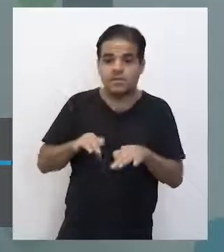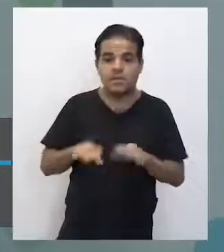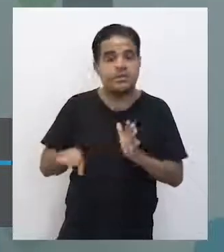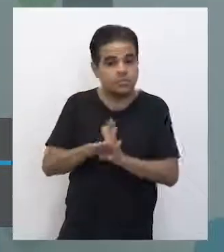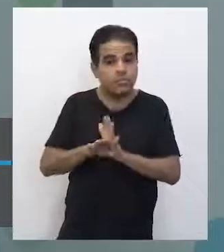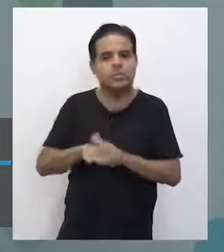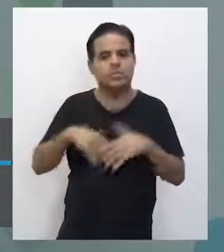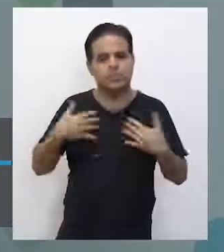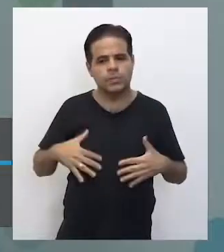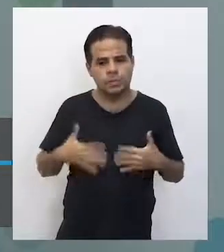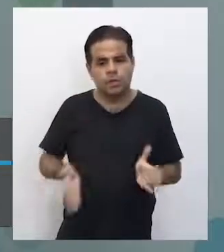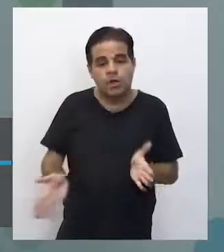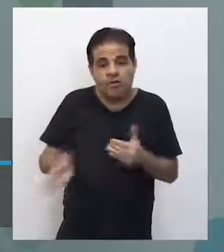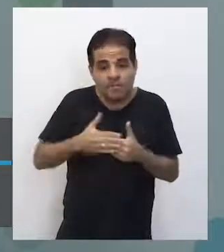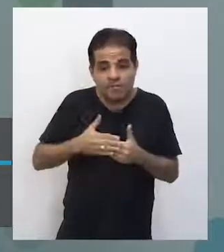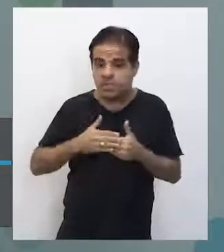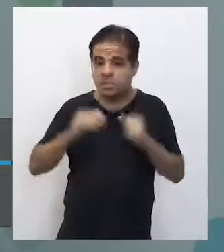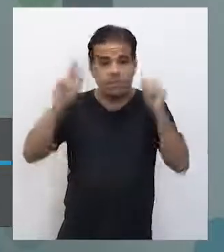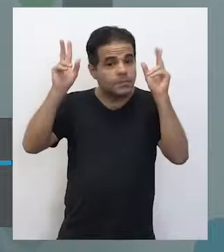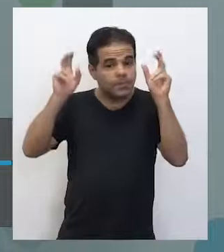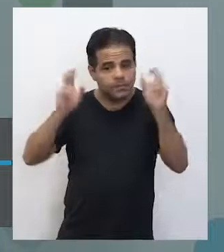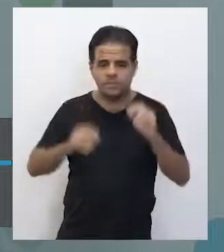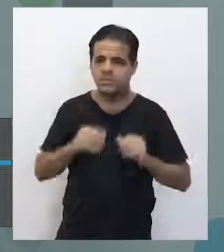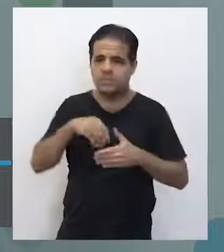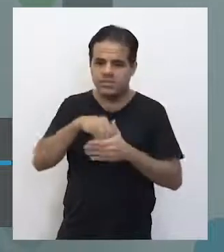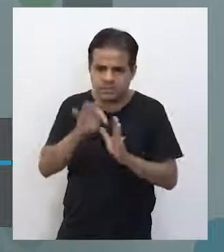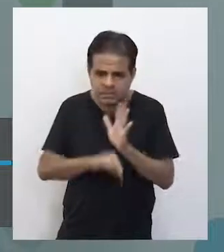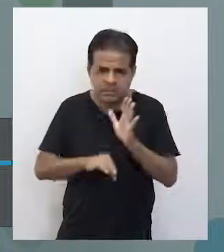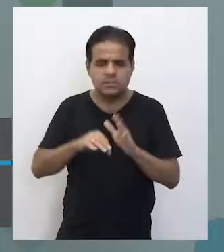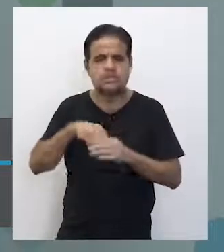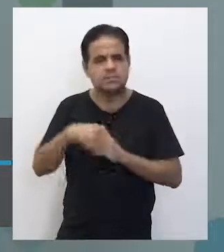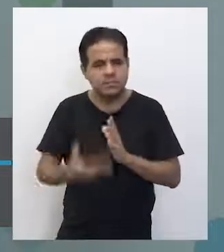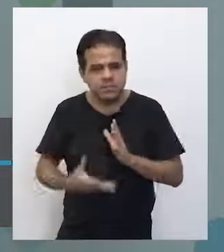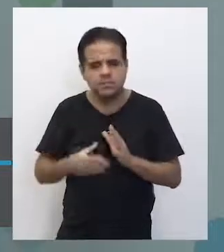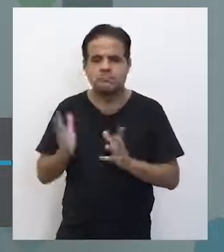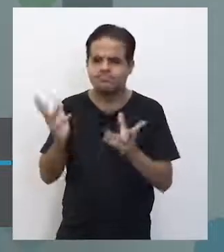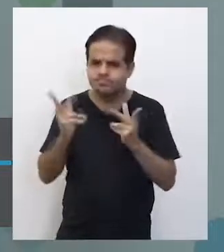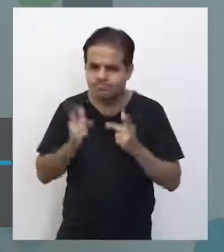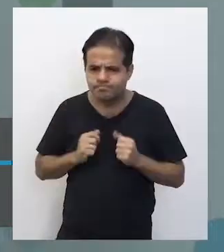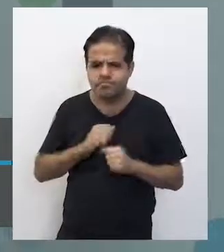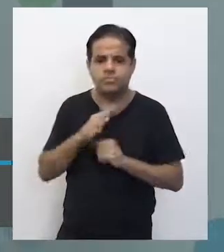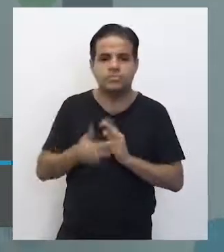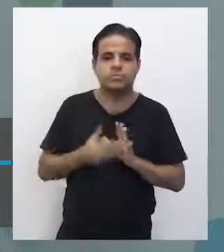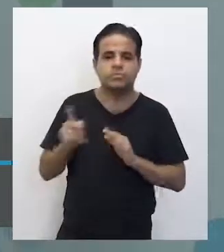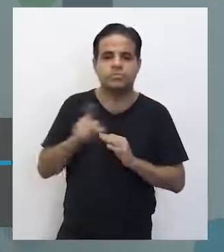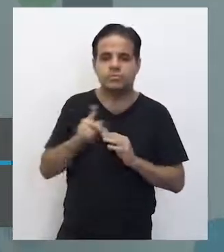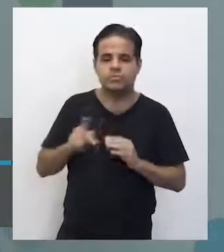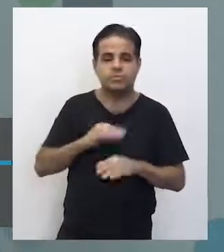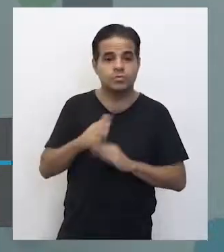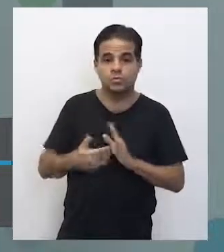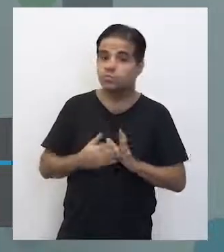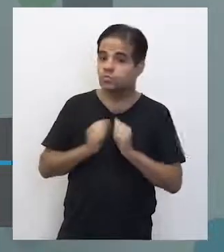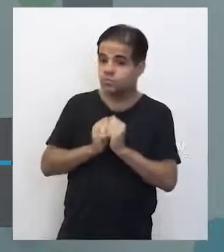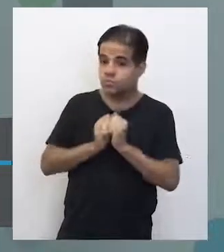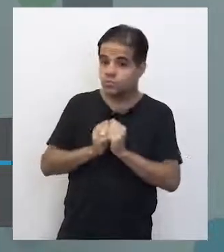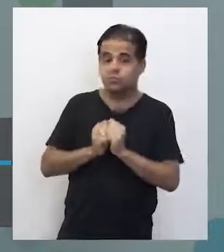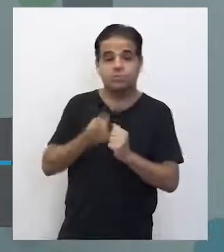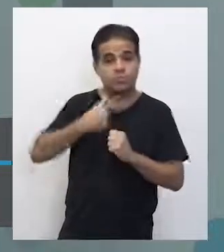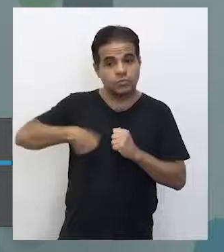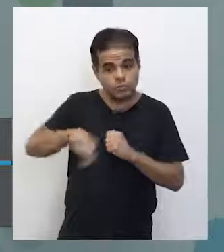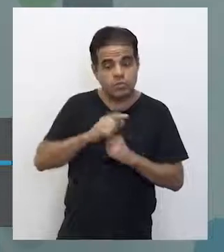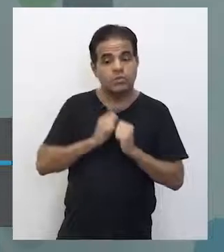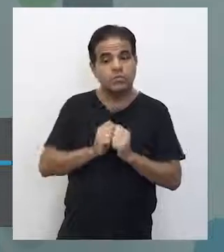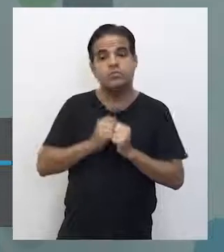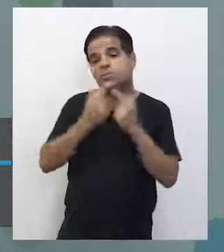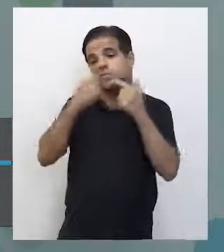Vai fechar esse parênteses sobre os textos argumentativos, essa questão da persuasão. Professores que estão aí com a gente, nós